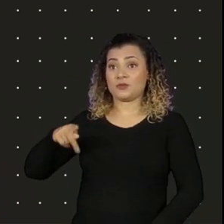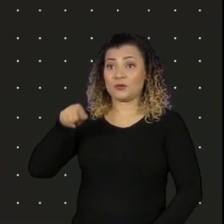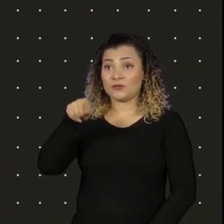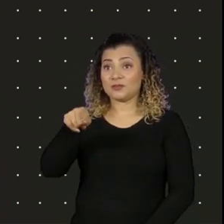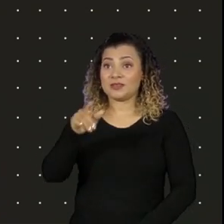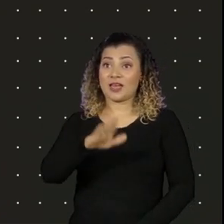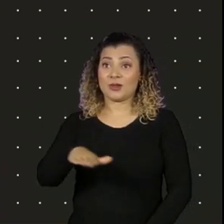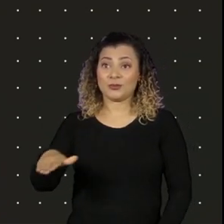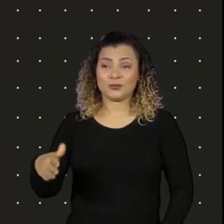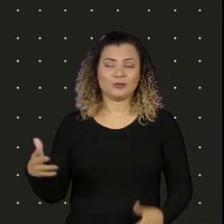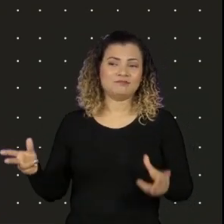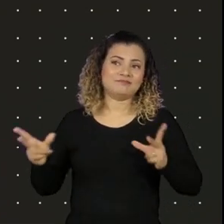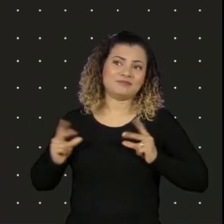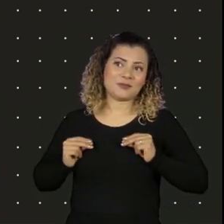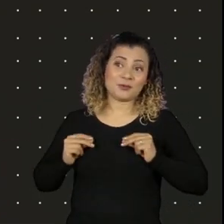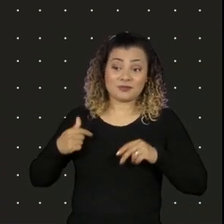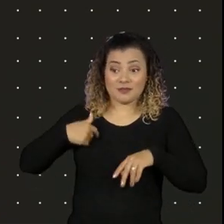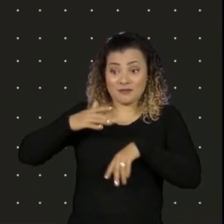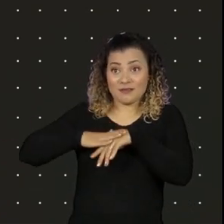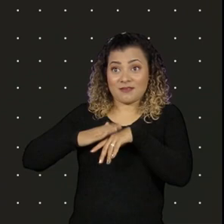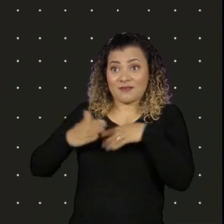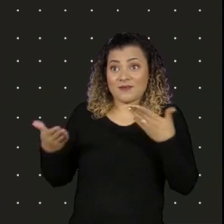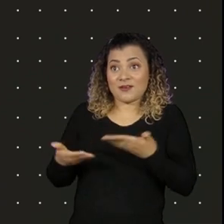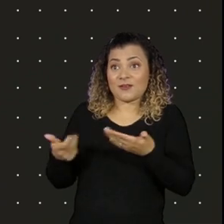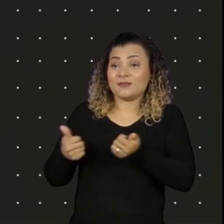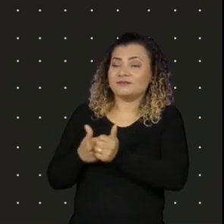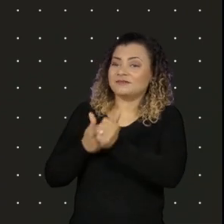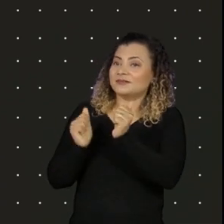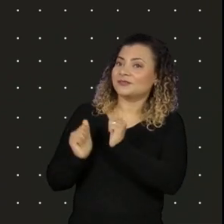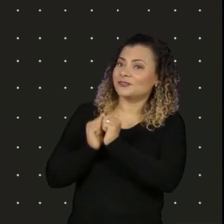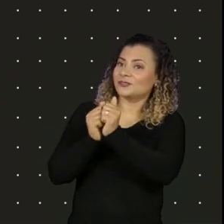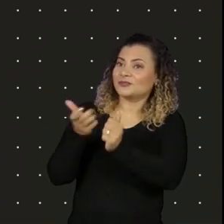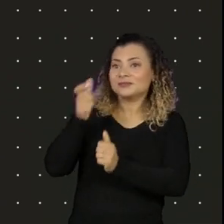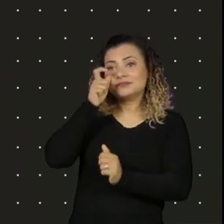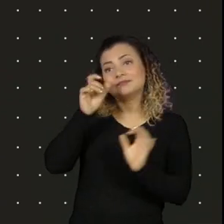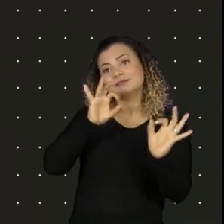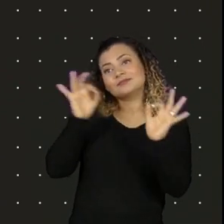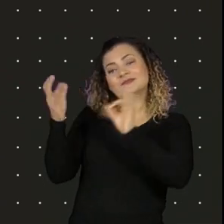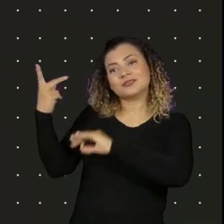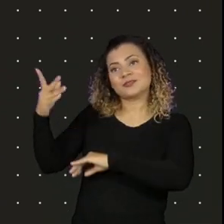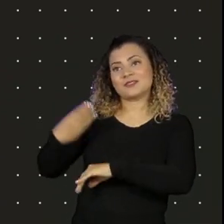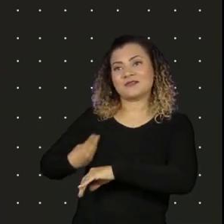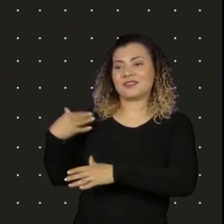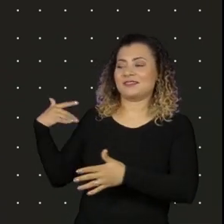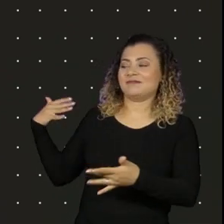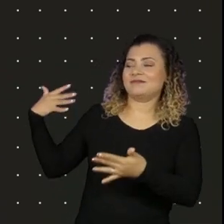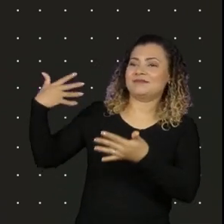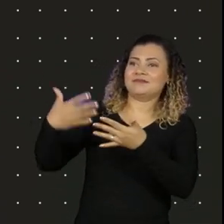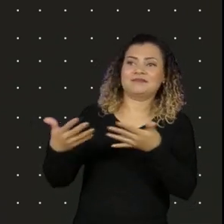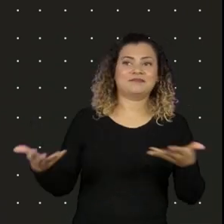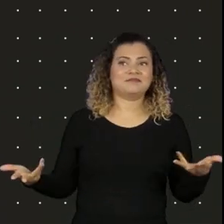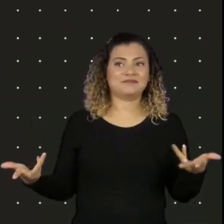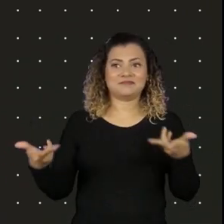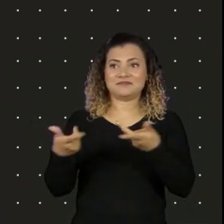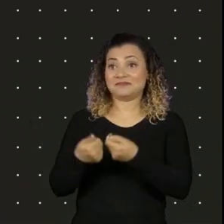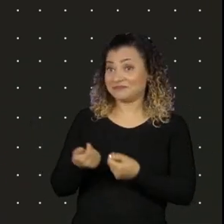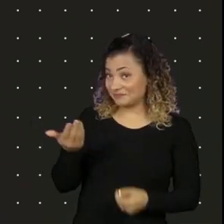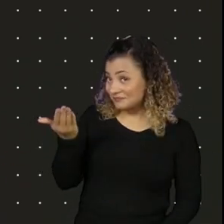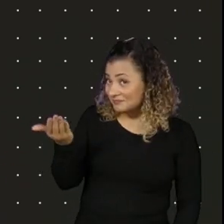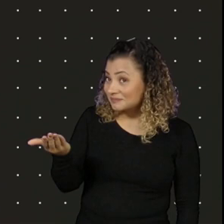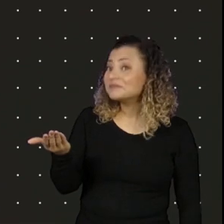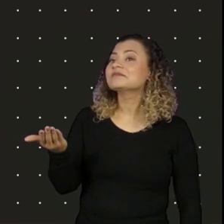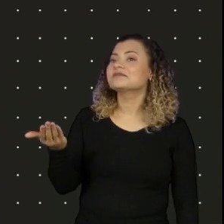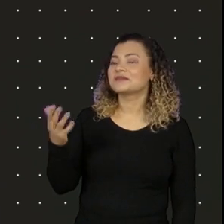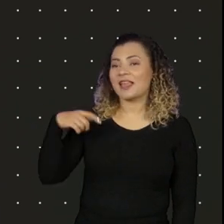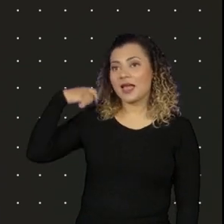aluno. E agora estou aí acompanhando a sua trajetória incrível, maravilhosa,